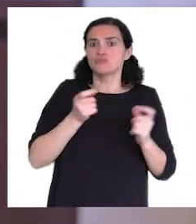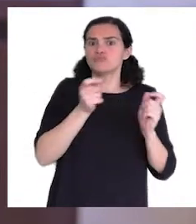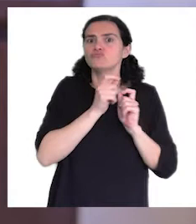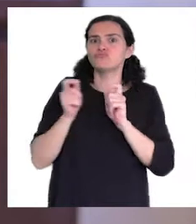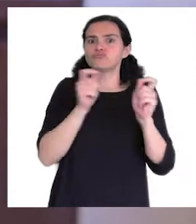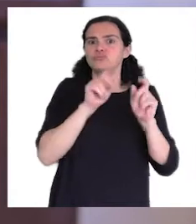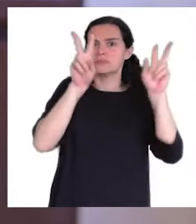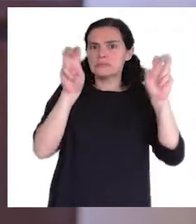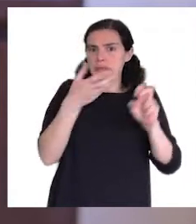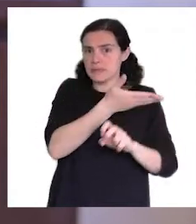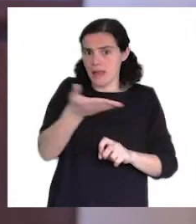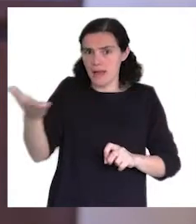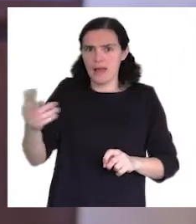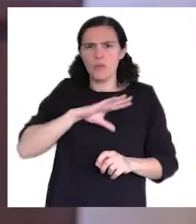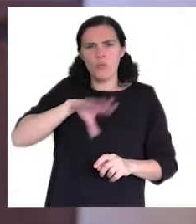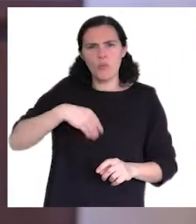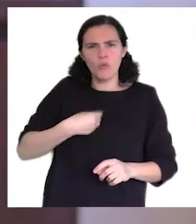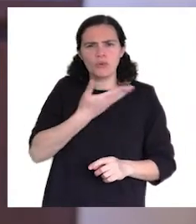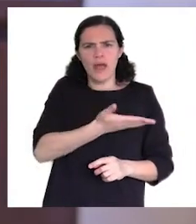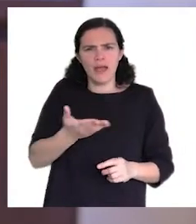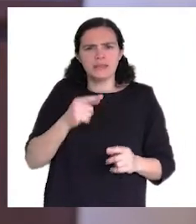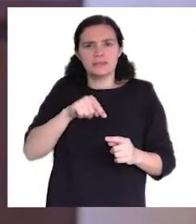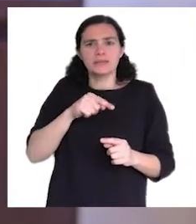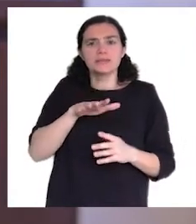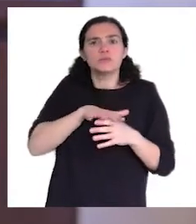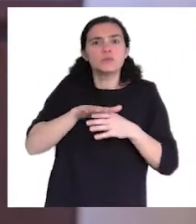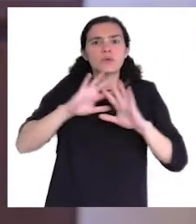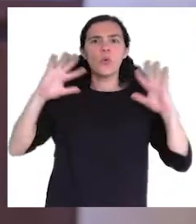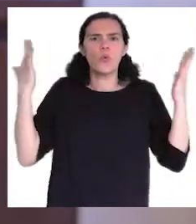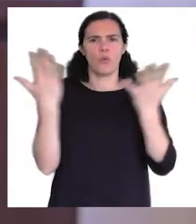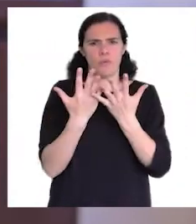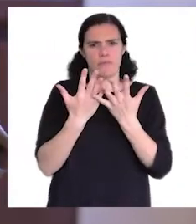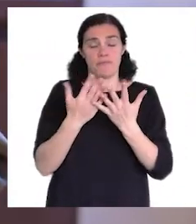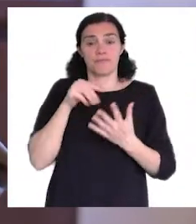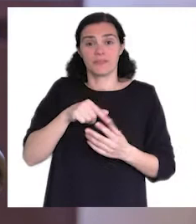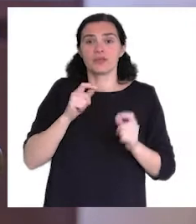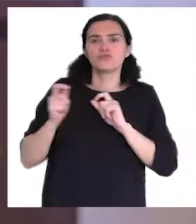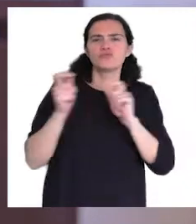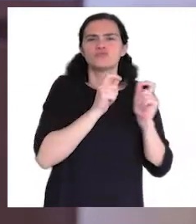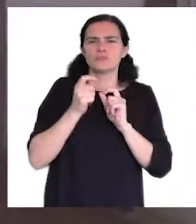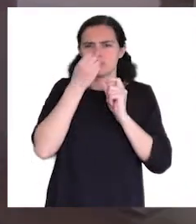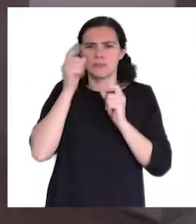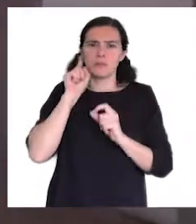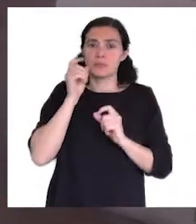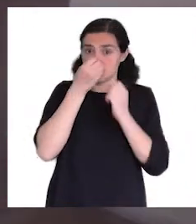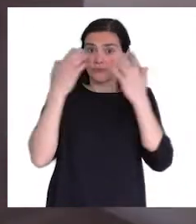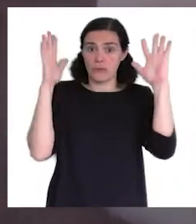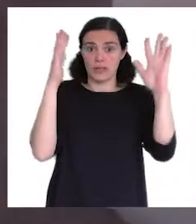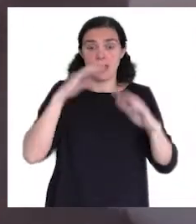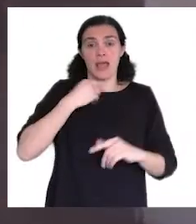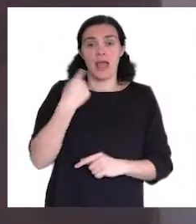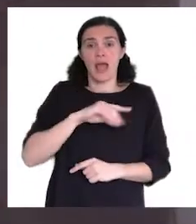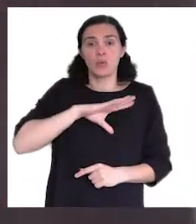já discute, são temas que vão à mesa, mas mundialmente isto é uma questão global, onde se discute a importância que a floresta